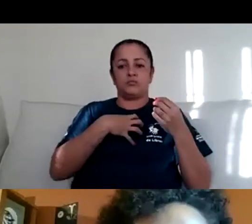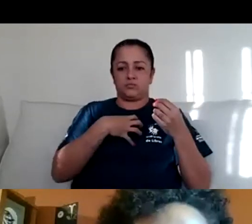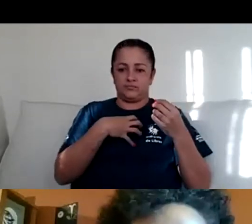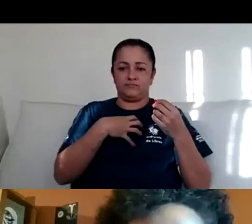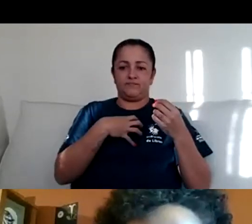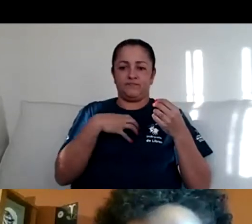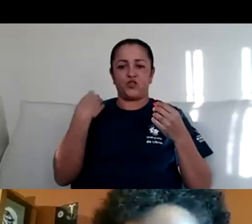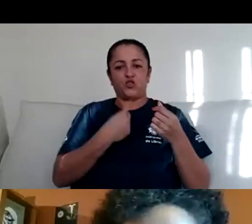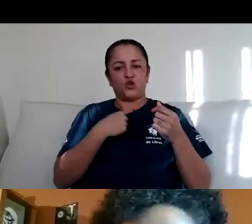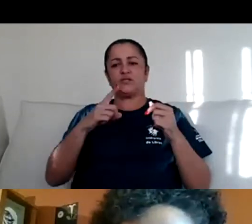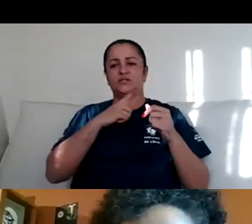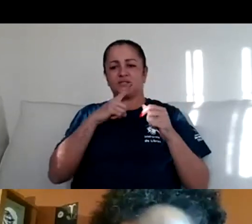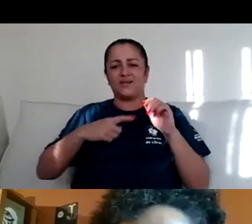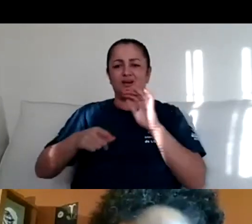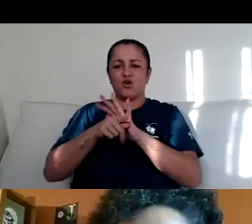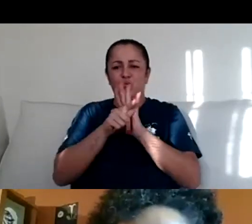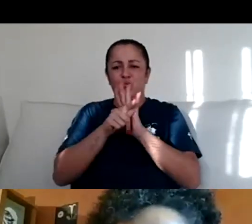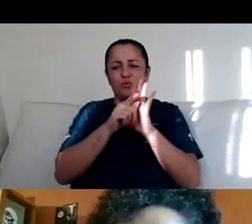nós estarmos